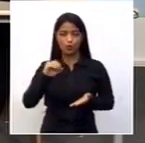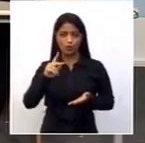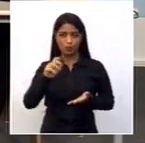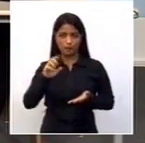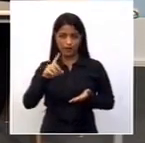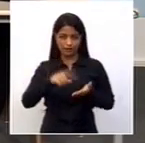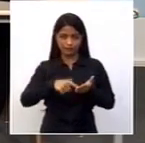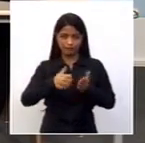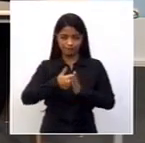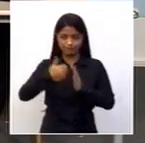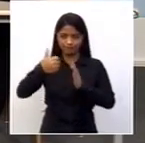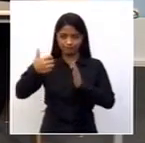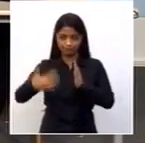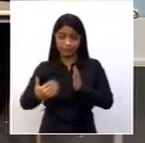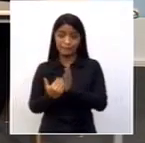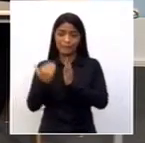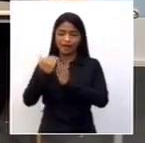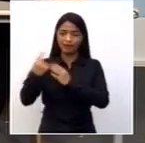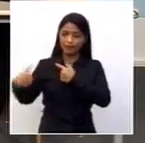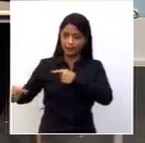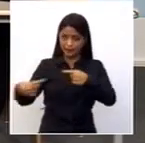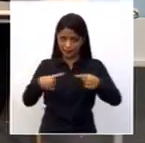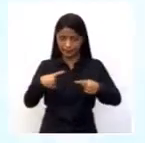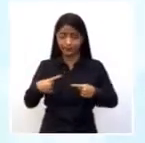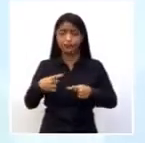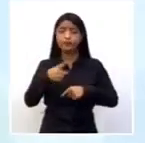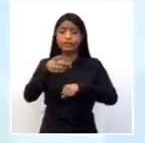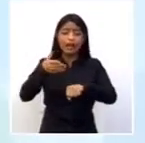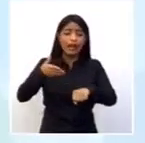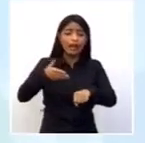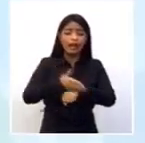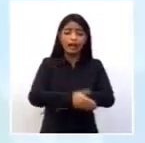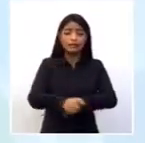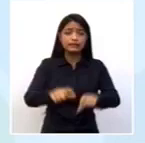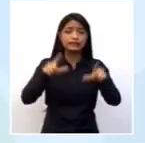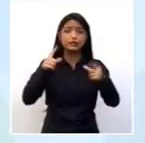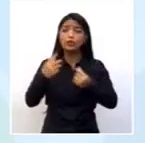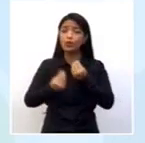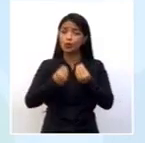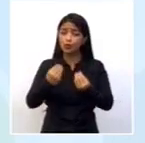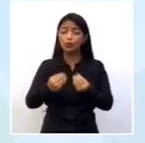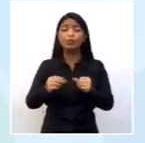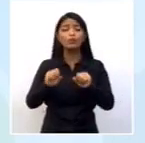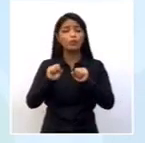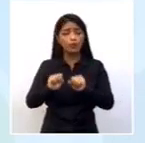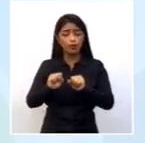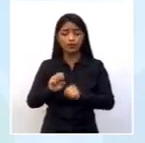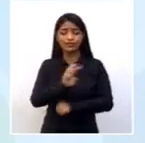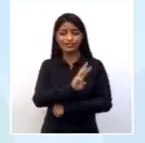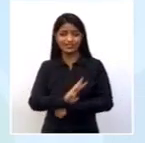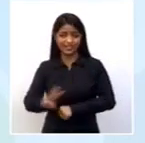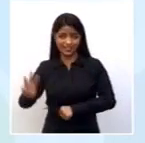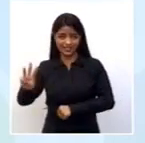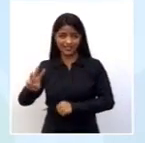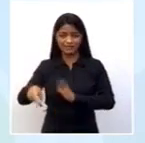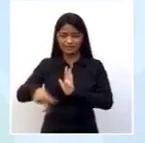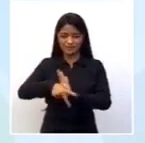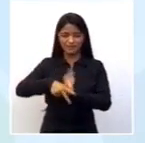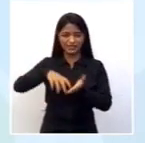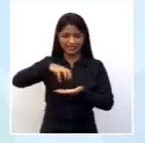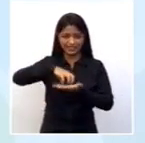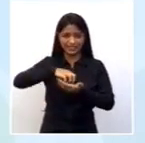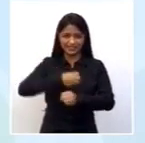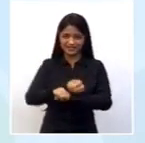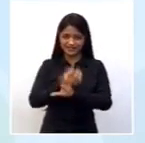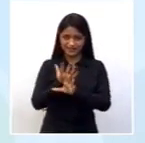Para que vocês acessem ele, vocês podem entrar lá no site do Centro de Mídias.